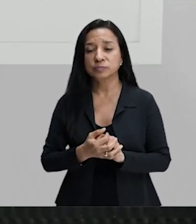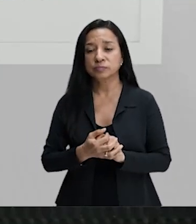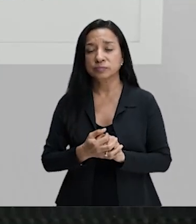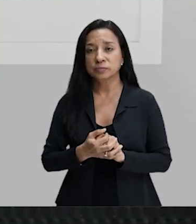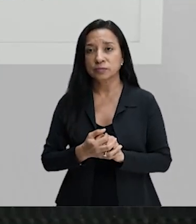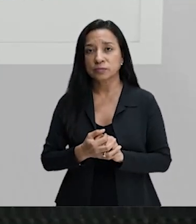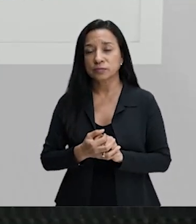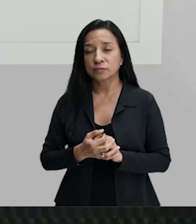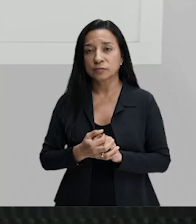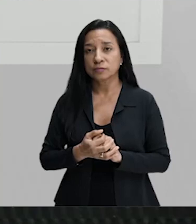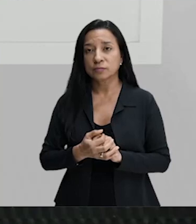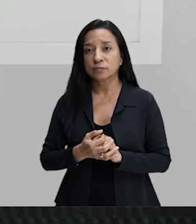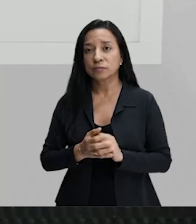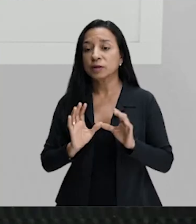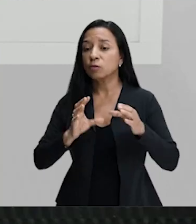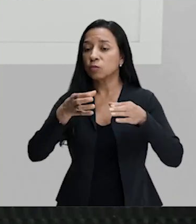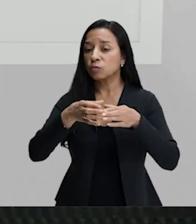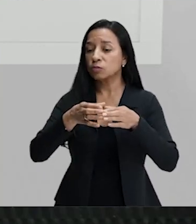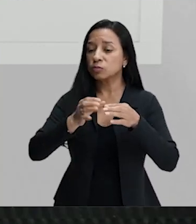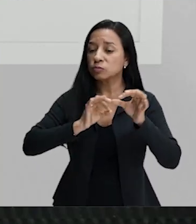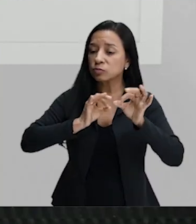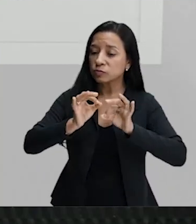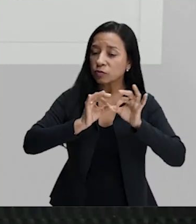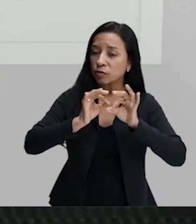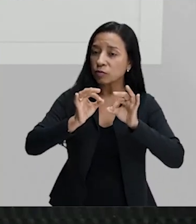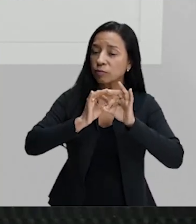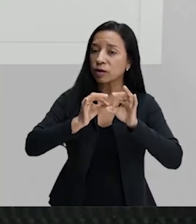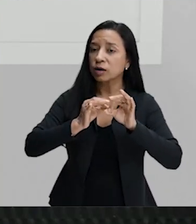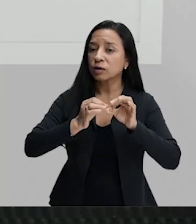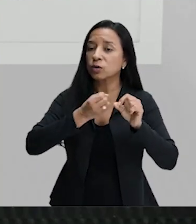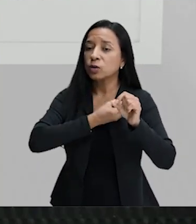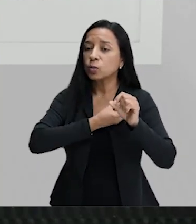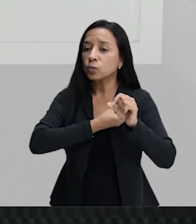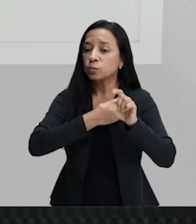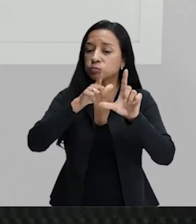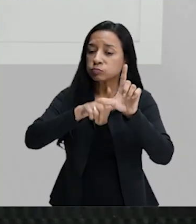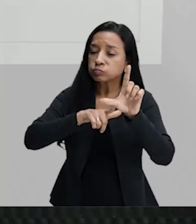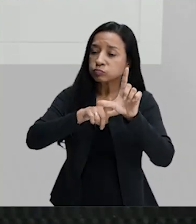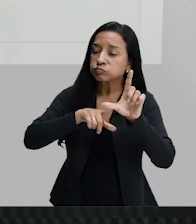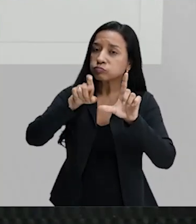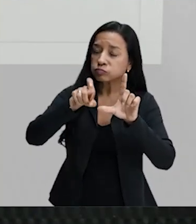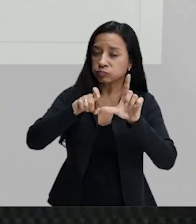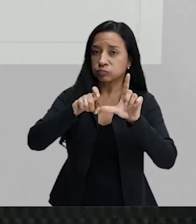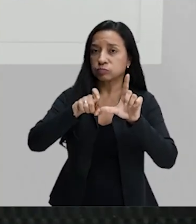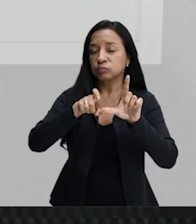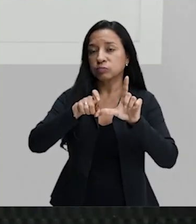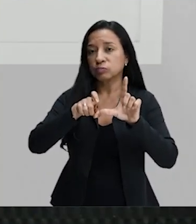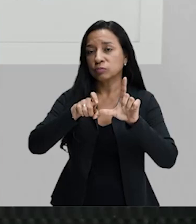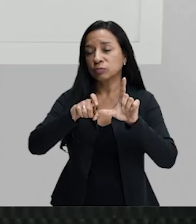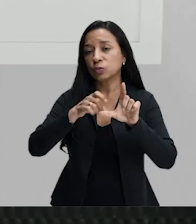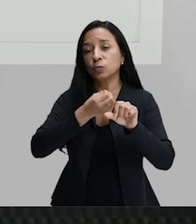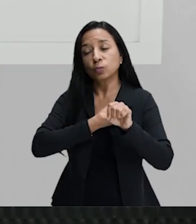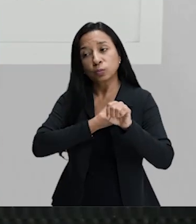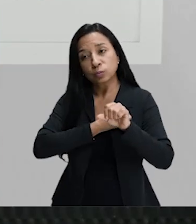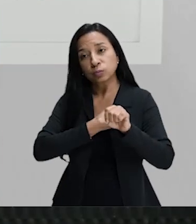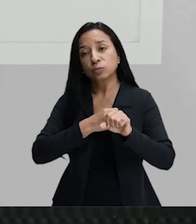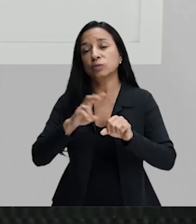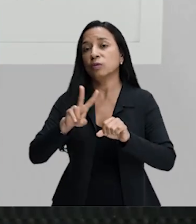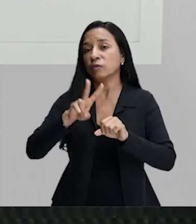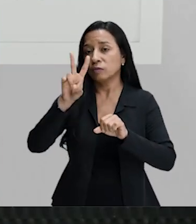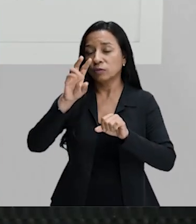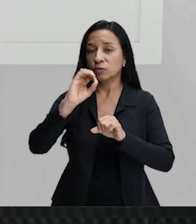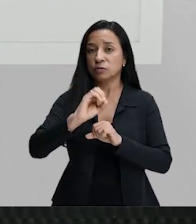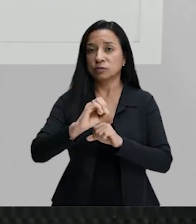conjunto solução? É o conjunto formado pelas raízes da equação. Tá? Então, por exemplo,